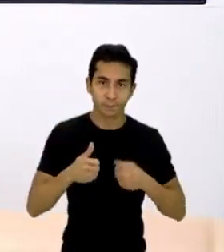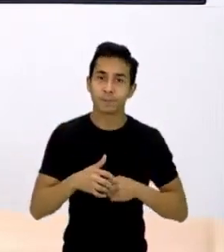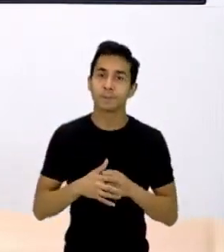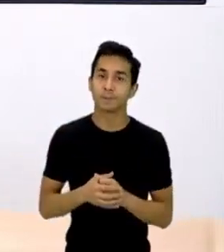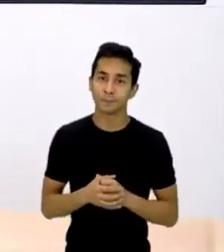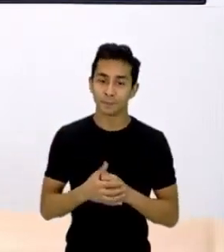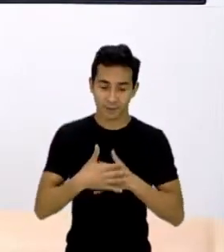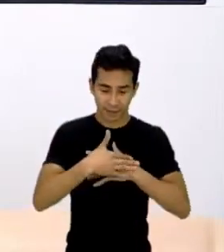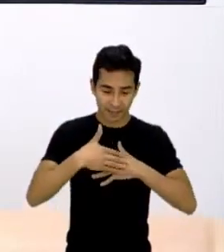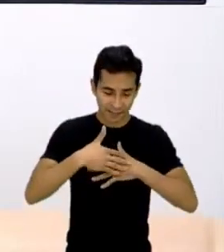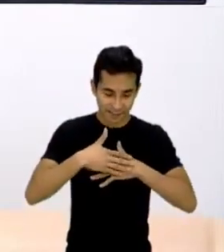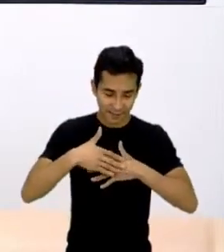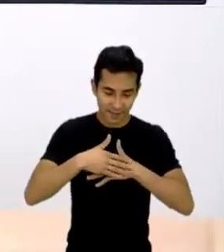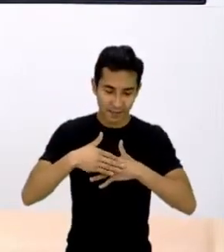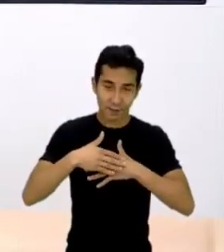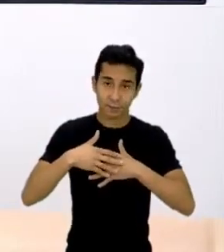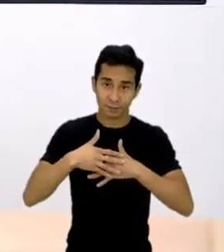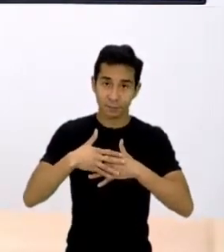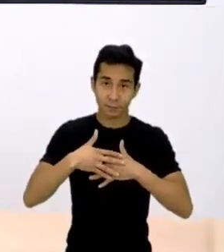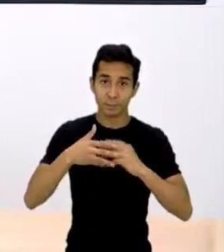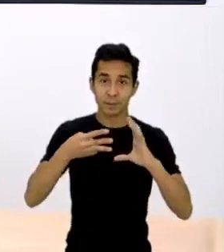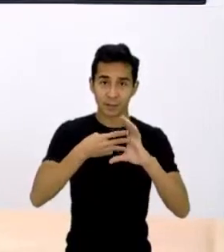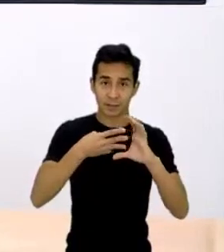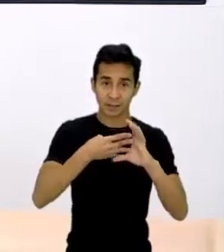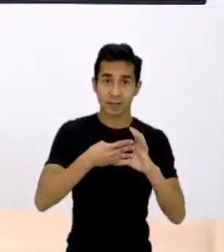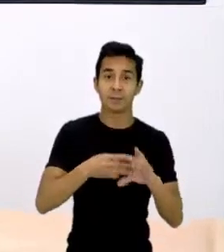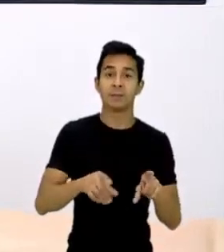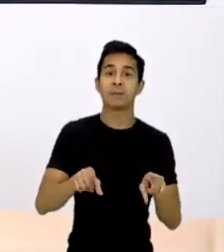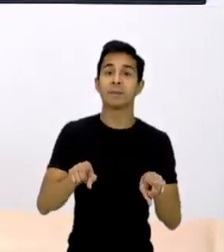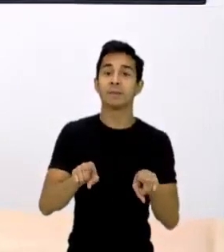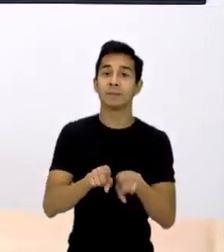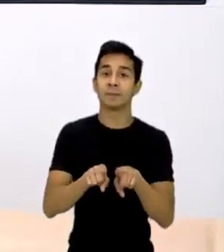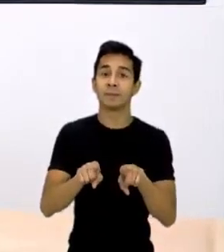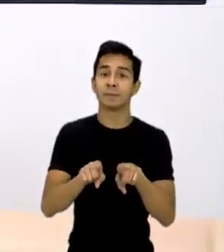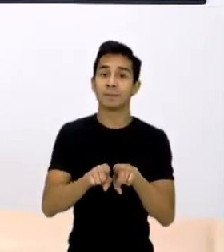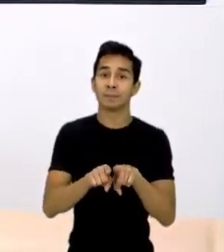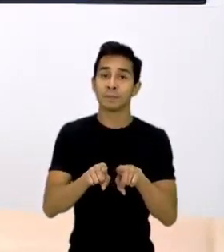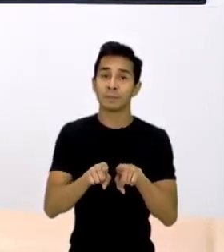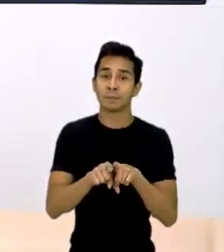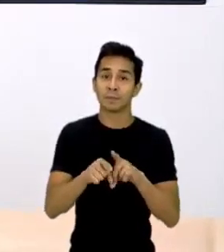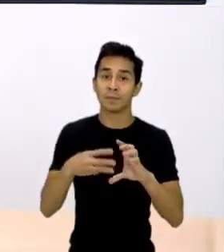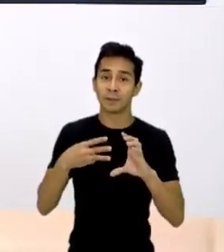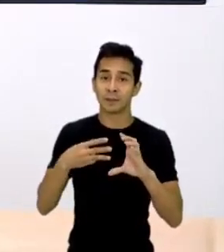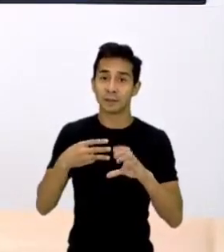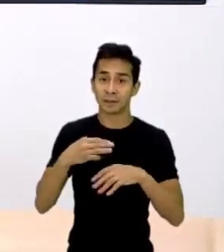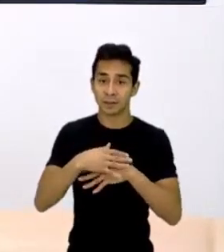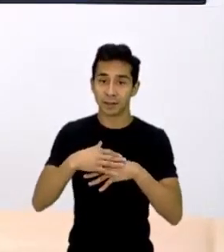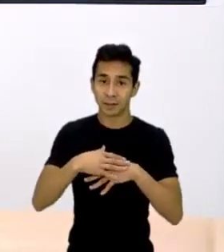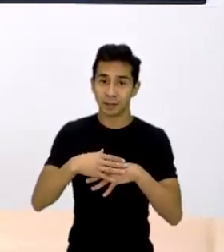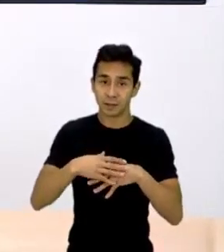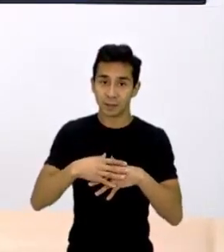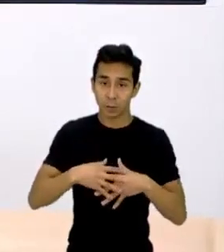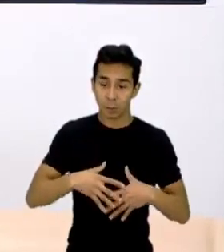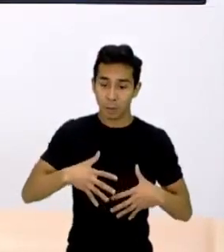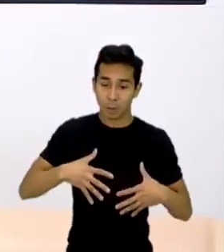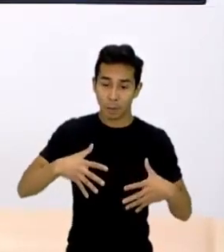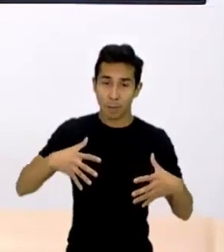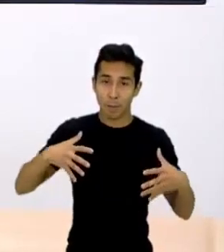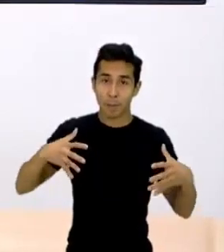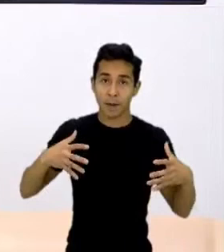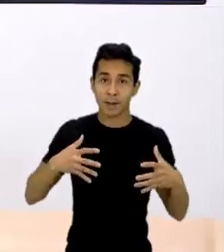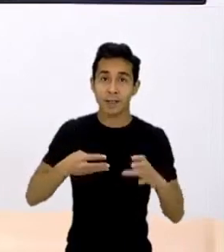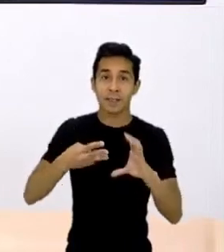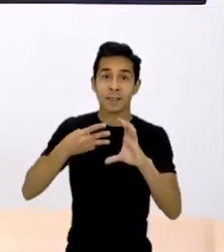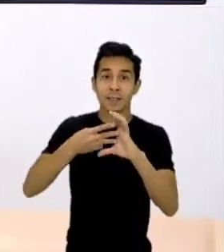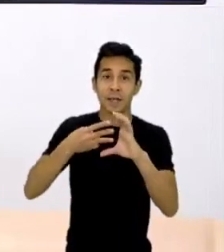gente vai ter um conjunto que esse tecido vai formar com outros tipos de célula, porque a gente